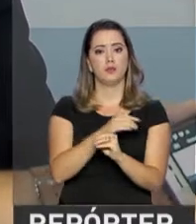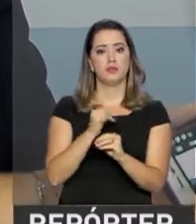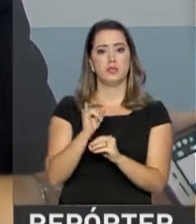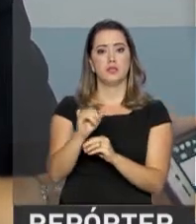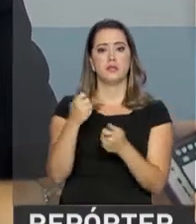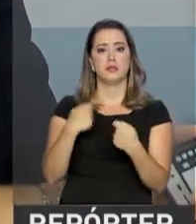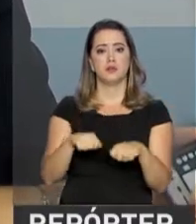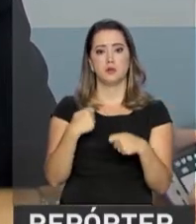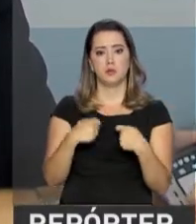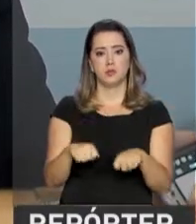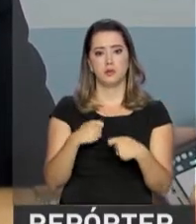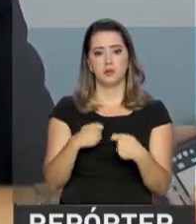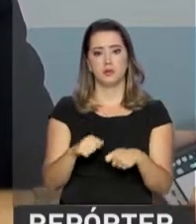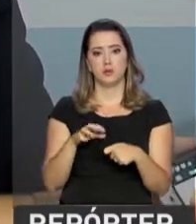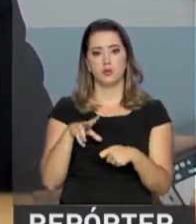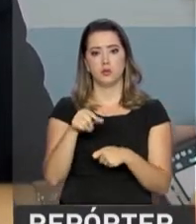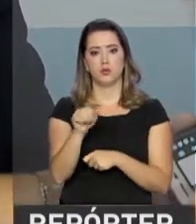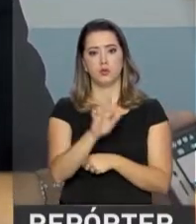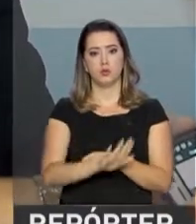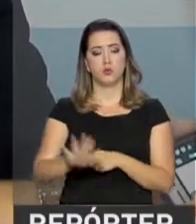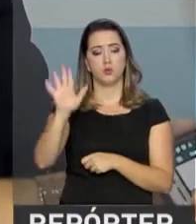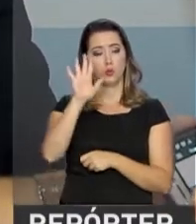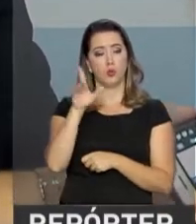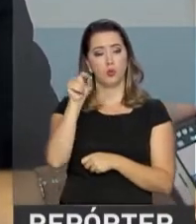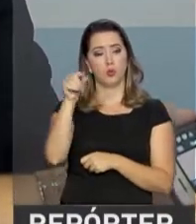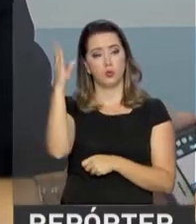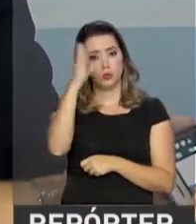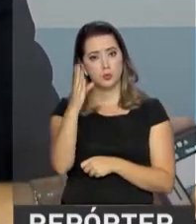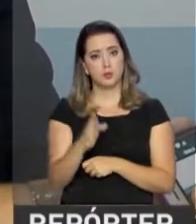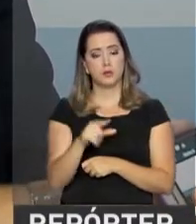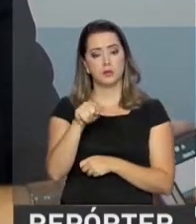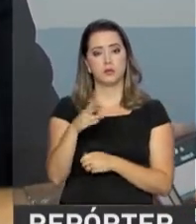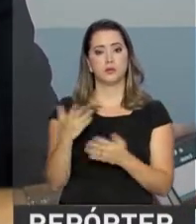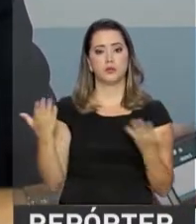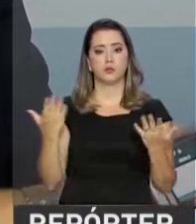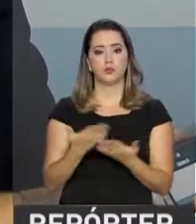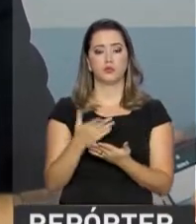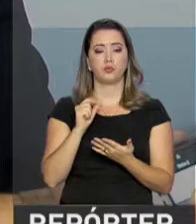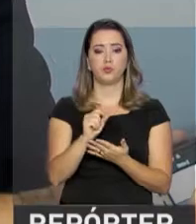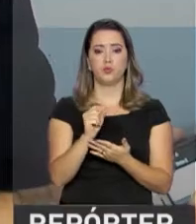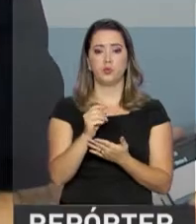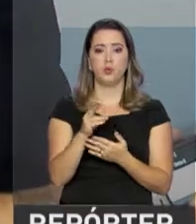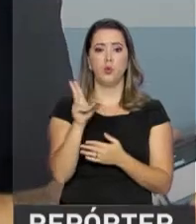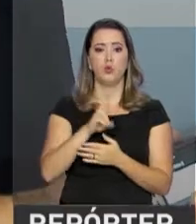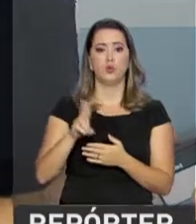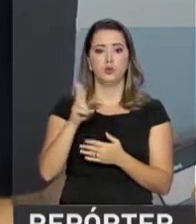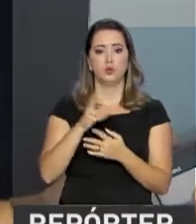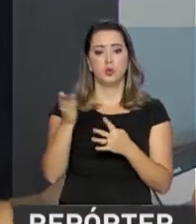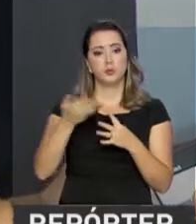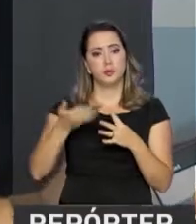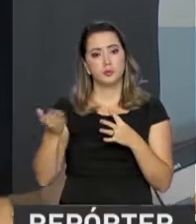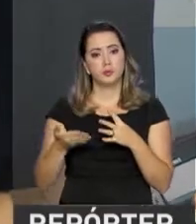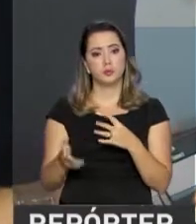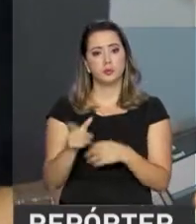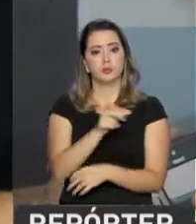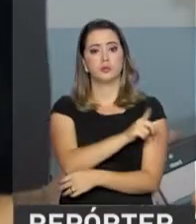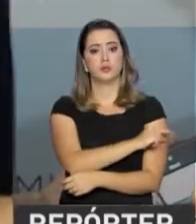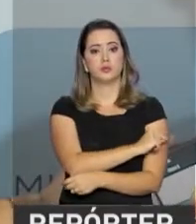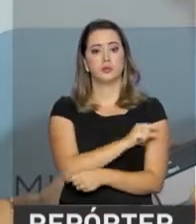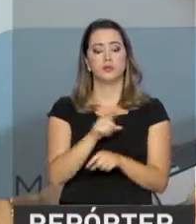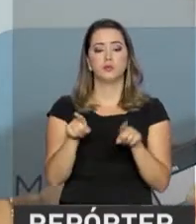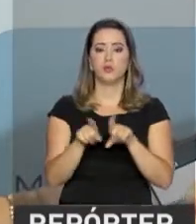houver necessidade de toda a população brasileira adotando o fracionamento das doses e